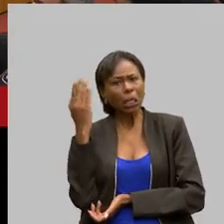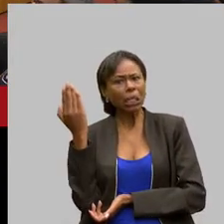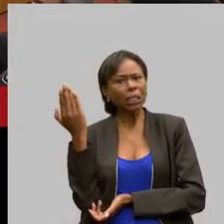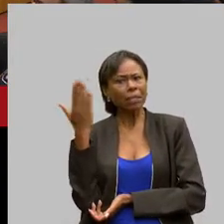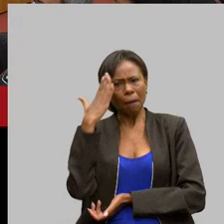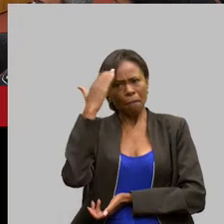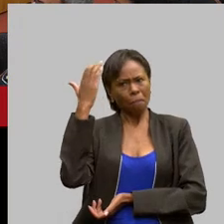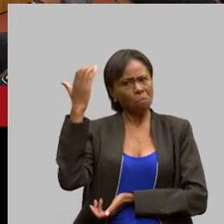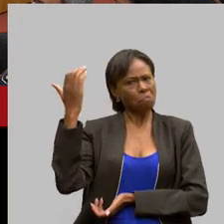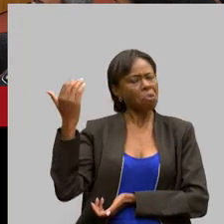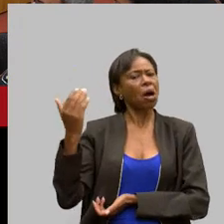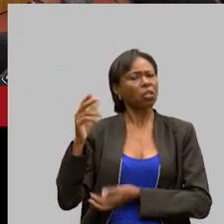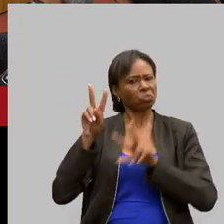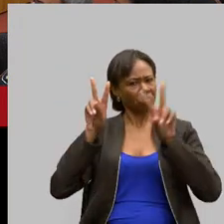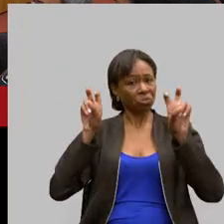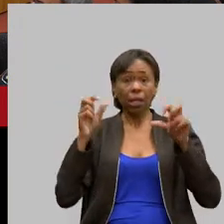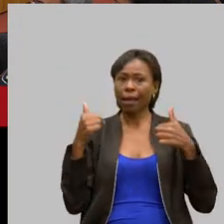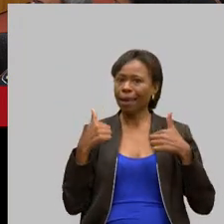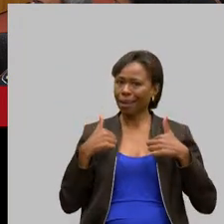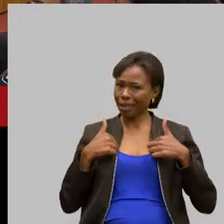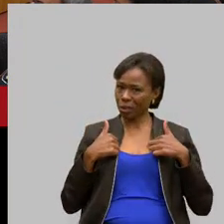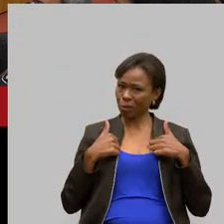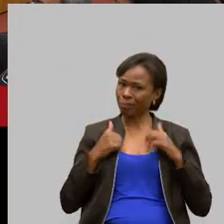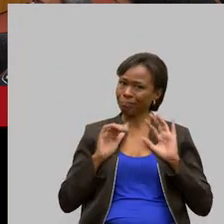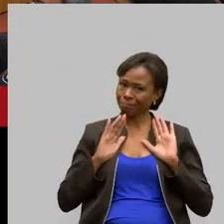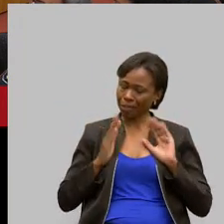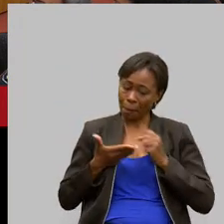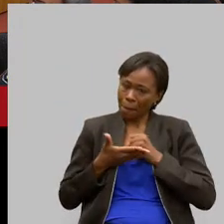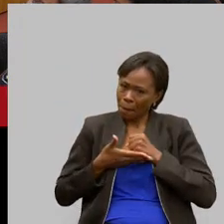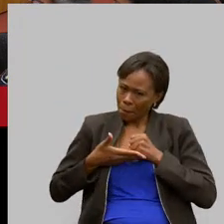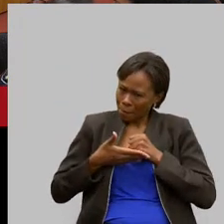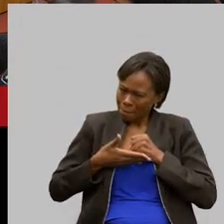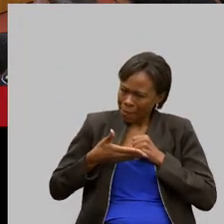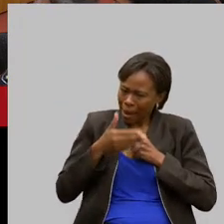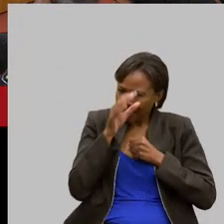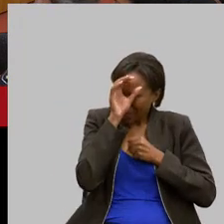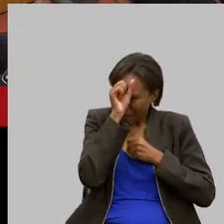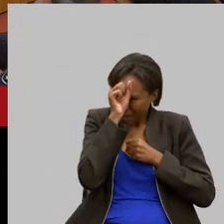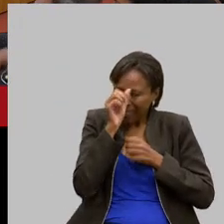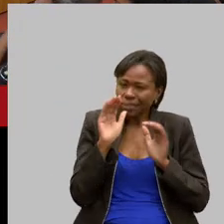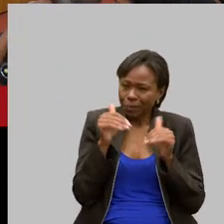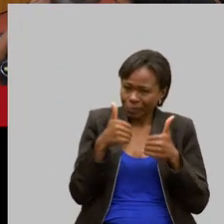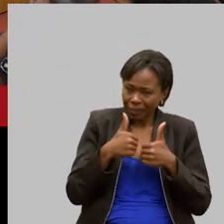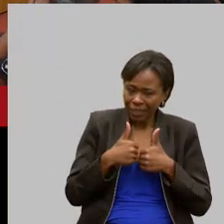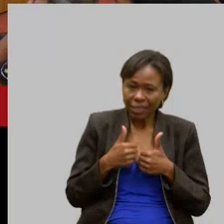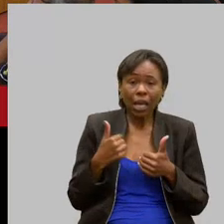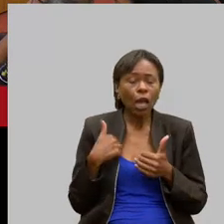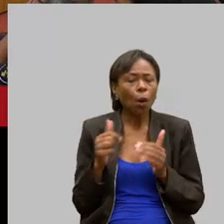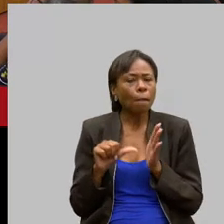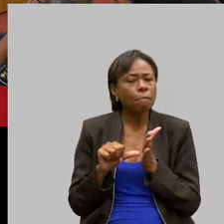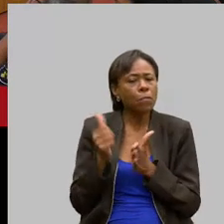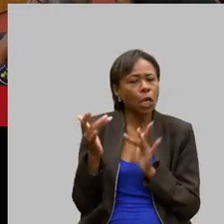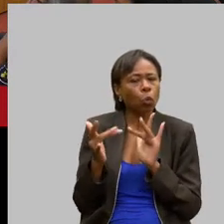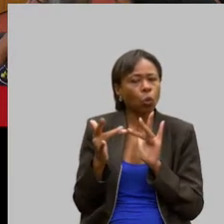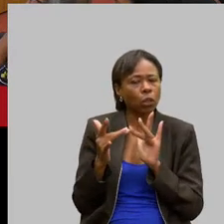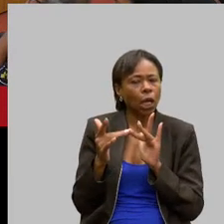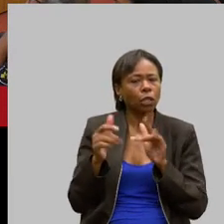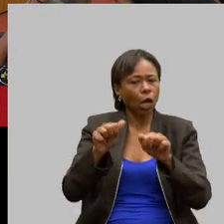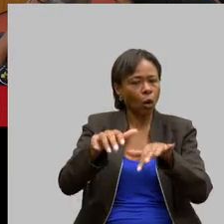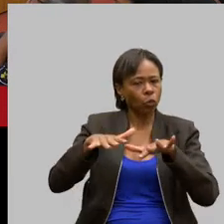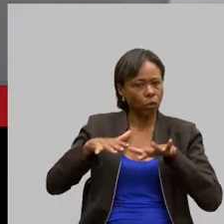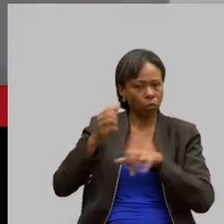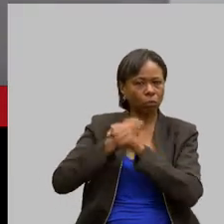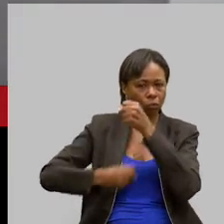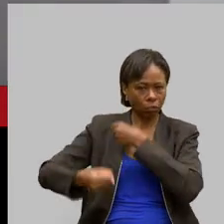sou o Mero aprendiz né aí no autismo tive esse primeiro contato Na audiência pública do ano passado